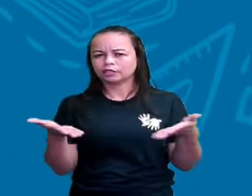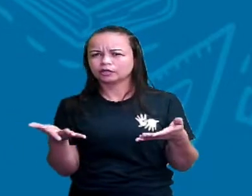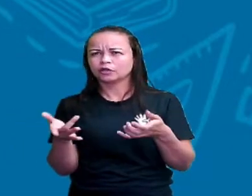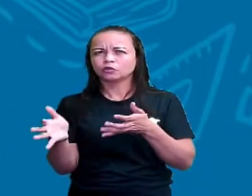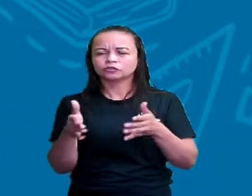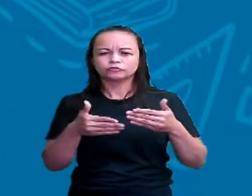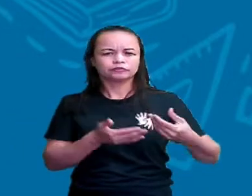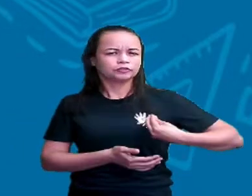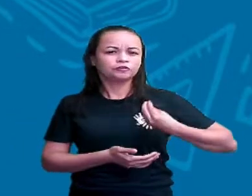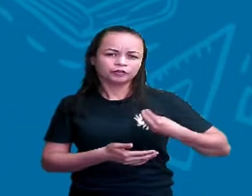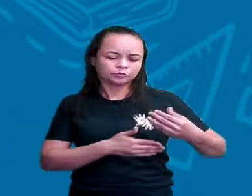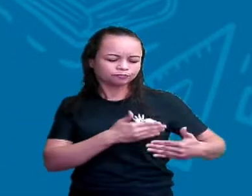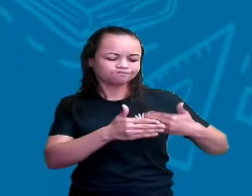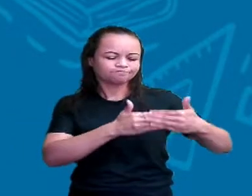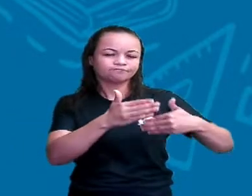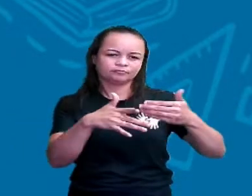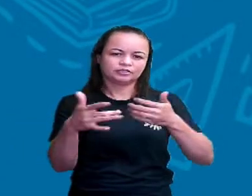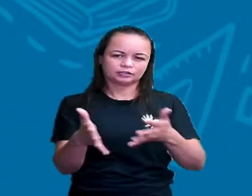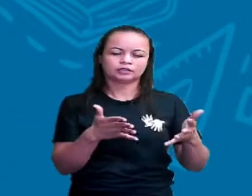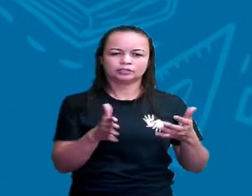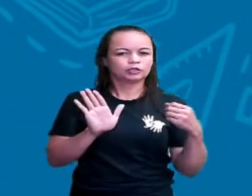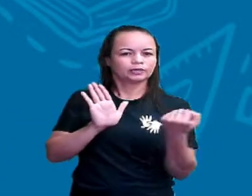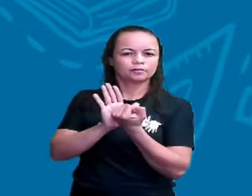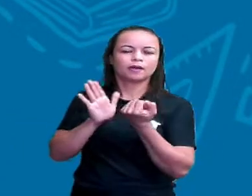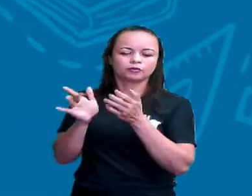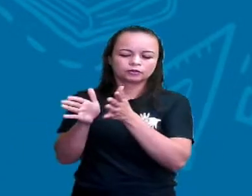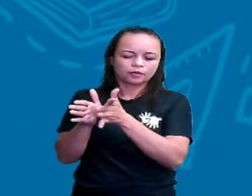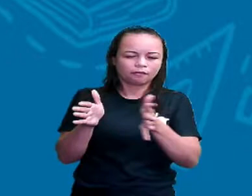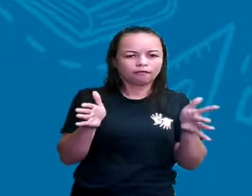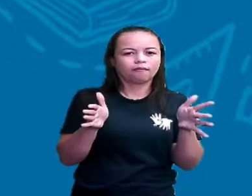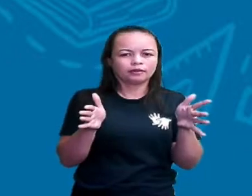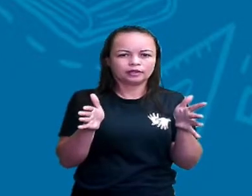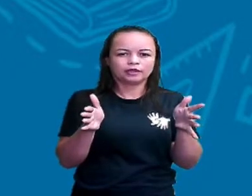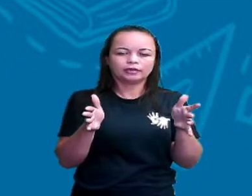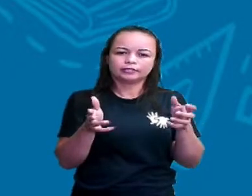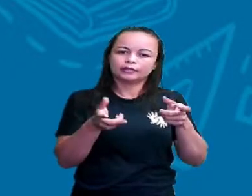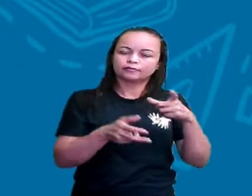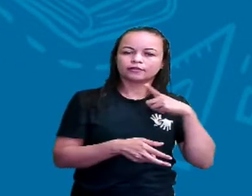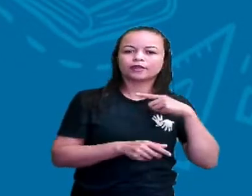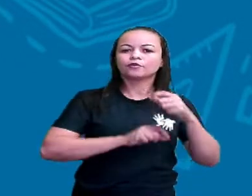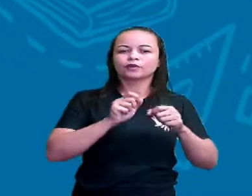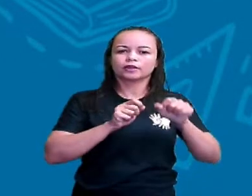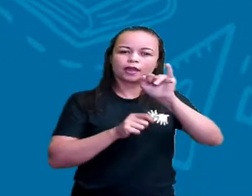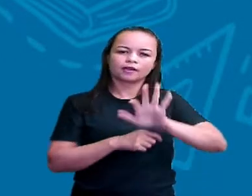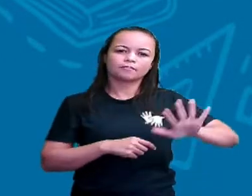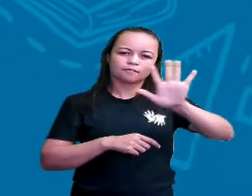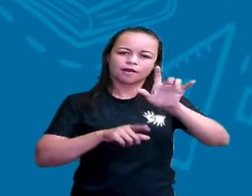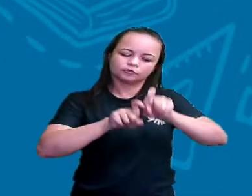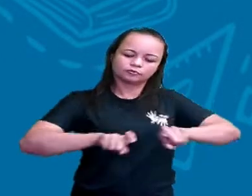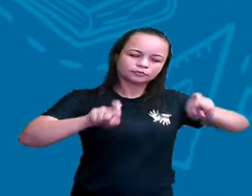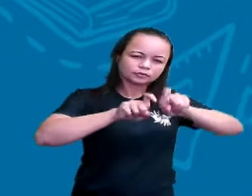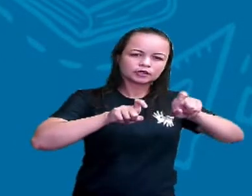tem vivenciado, né, e um grande marco, eu trago até nessa linha do tempo a imagem de um computador, né, o desenvolvimento, o avanço